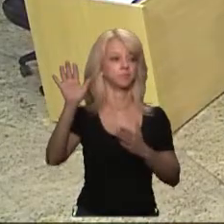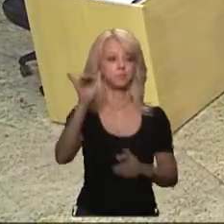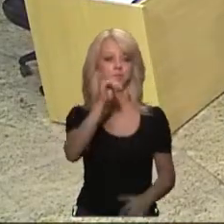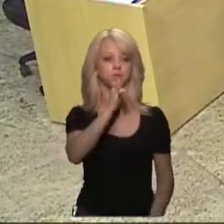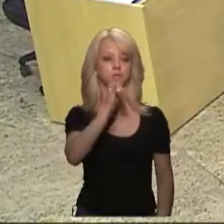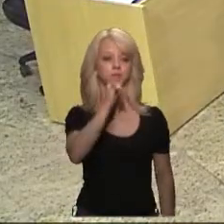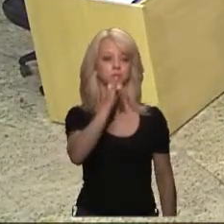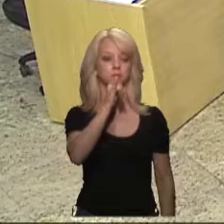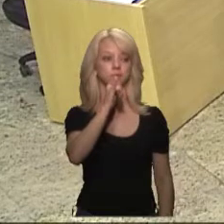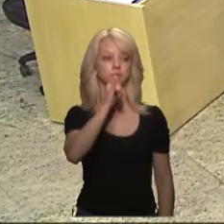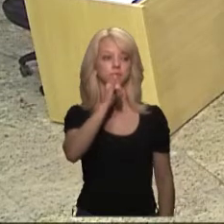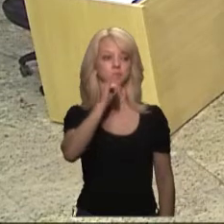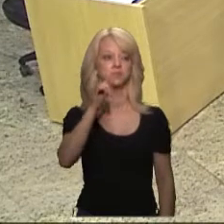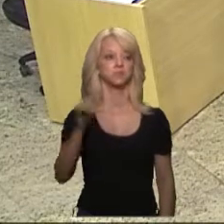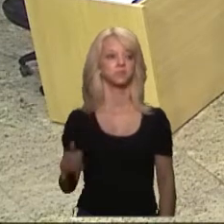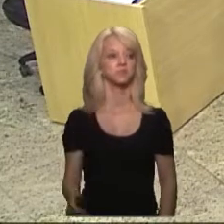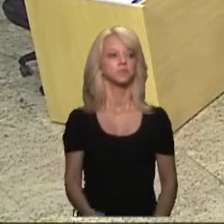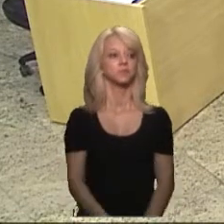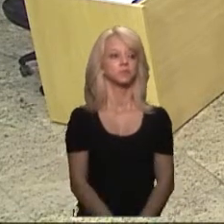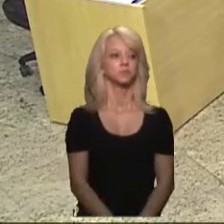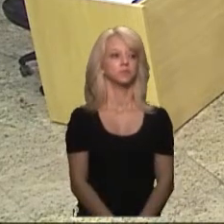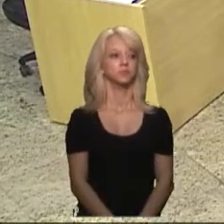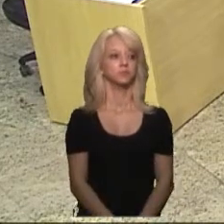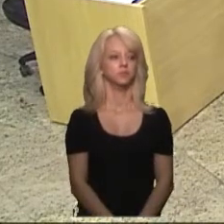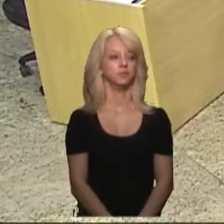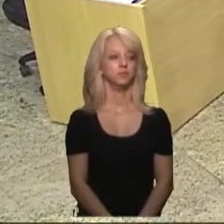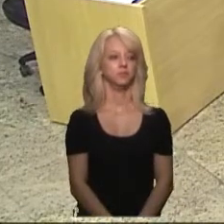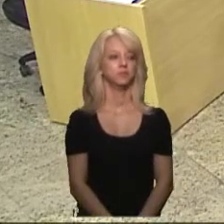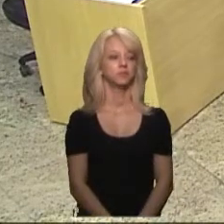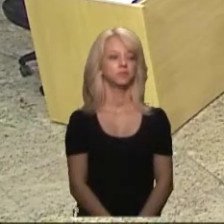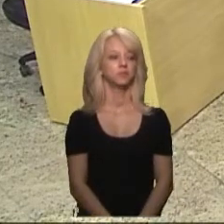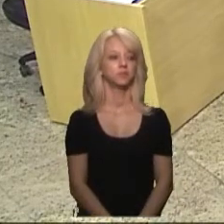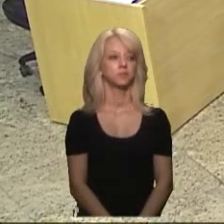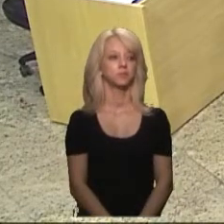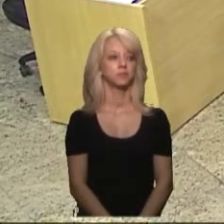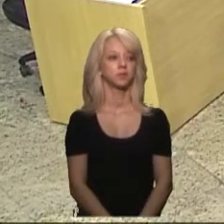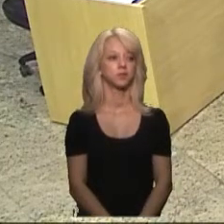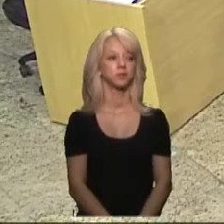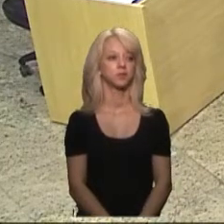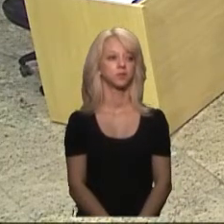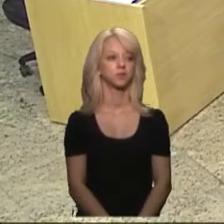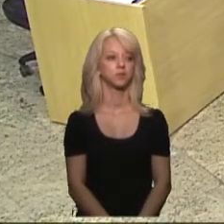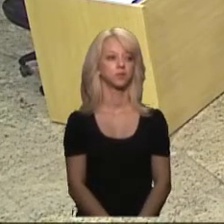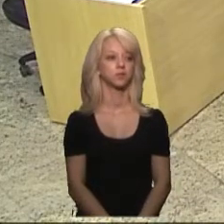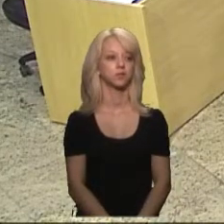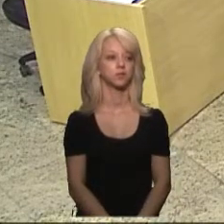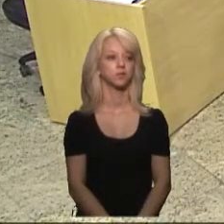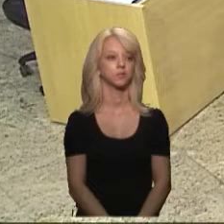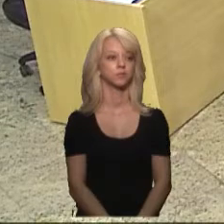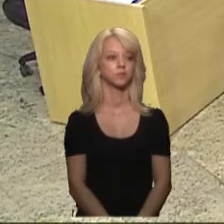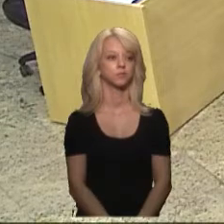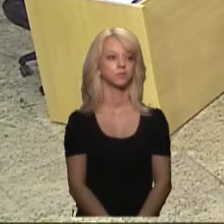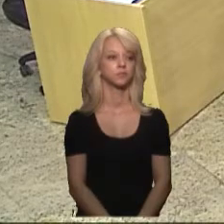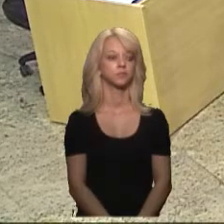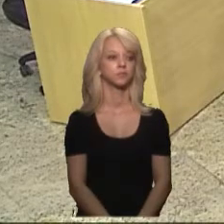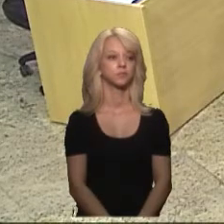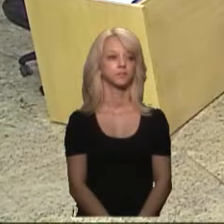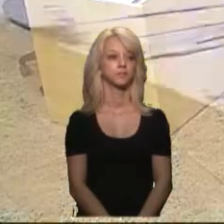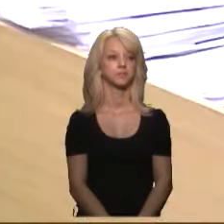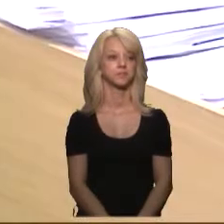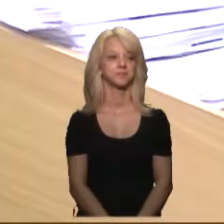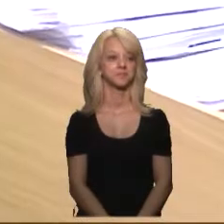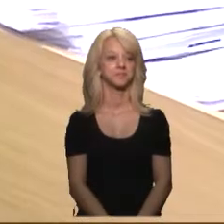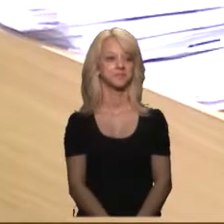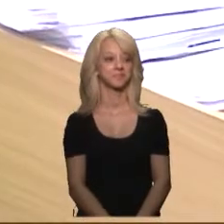nos socorreu aqui e a passagem que o senhor citou é a carta de São Paulo aos Tessalonicenses, que diz literalmente